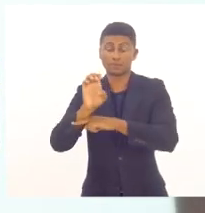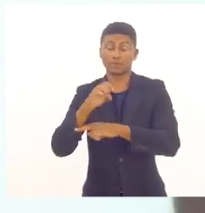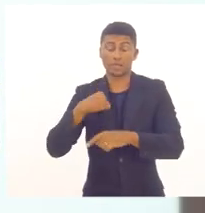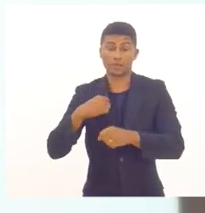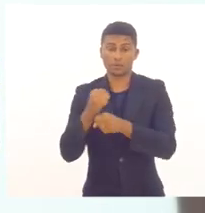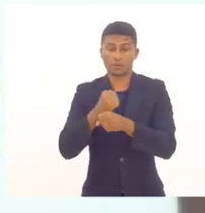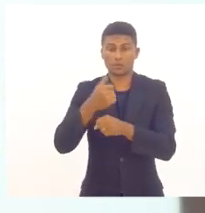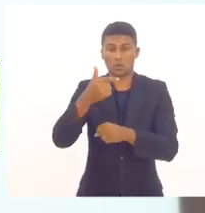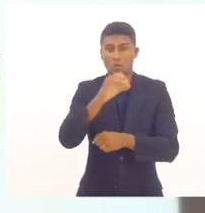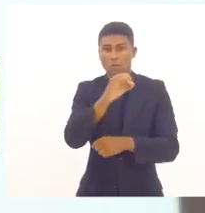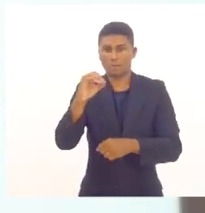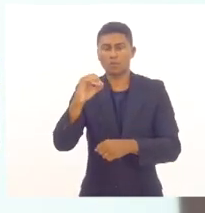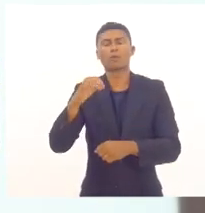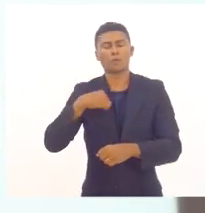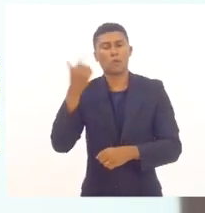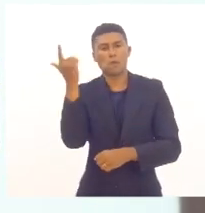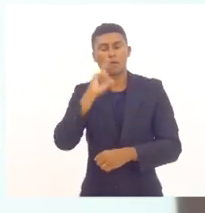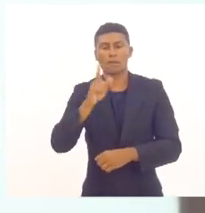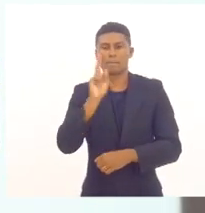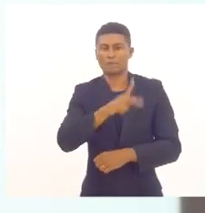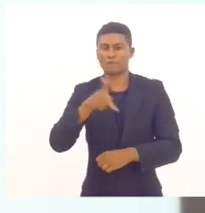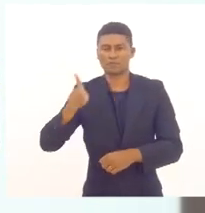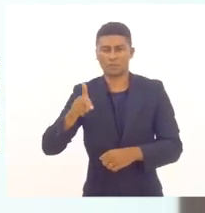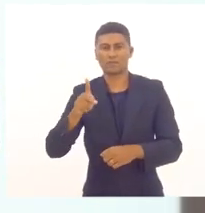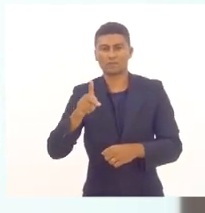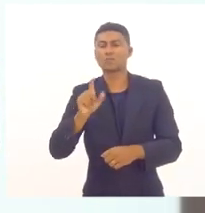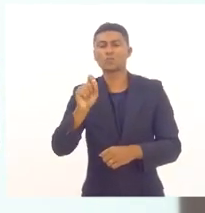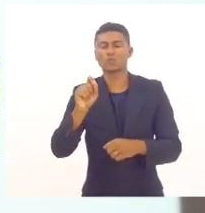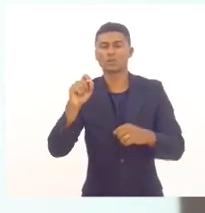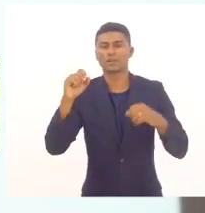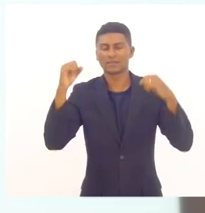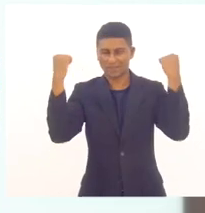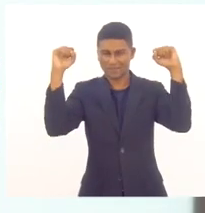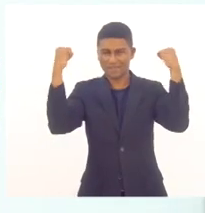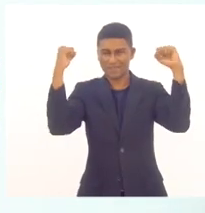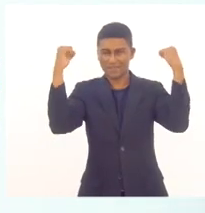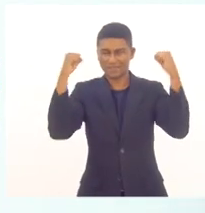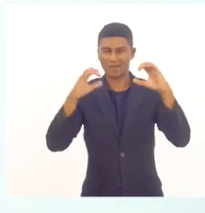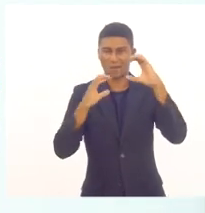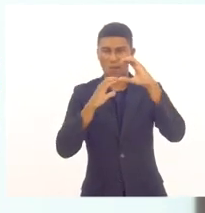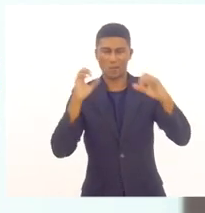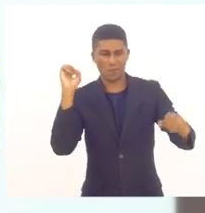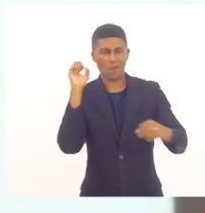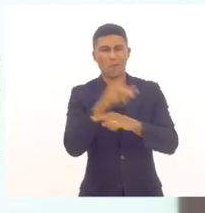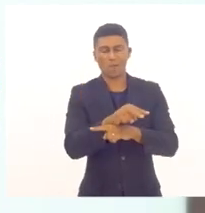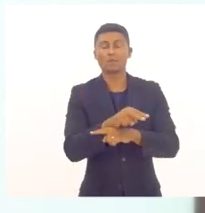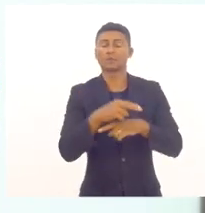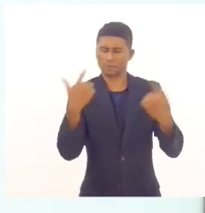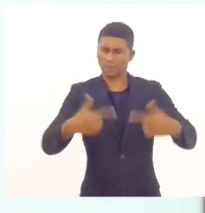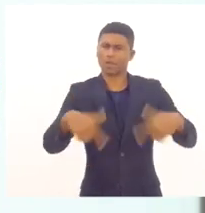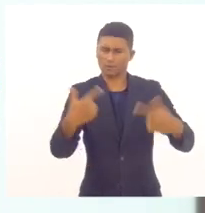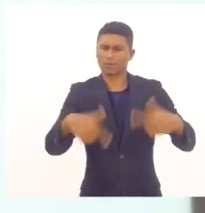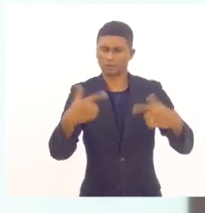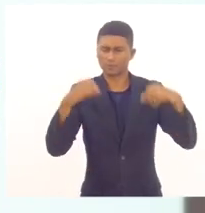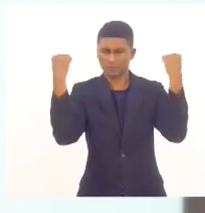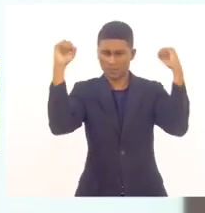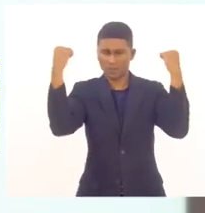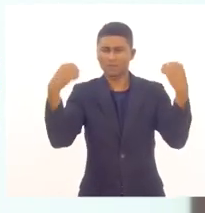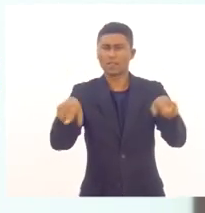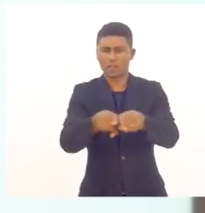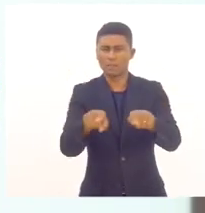de educação física na rede municipal estadual da capital e trabalho com educação física e capoeira.